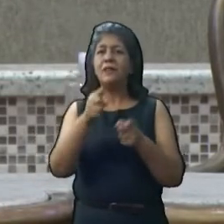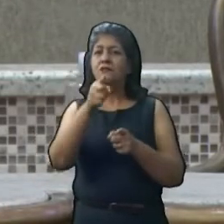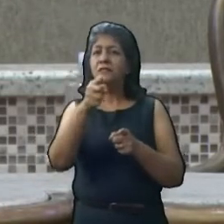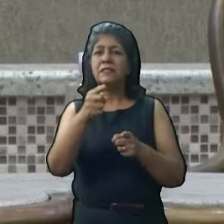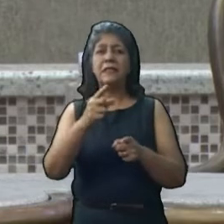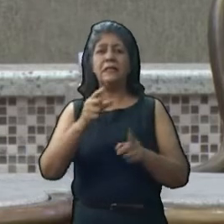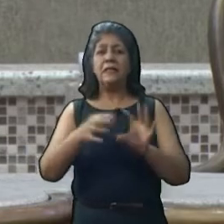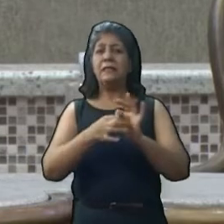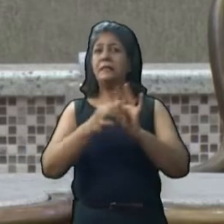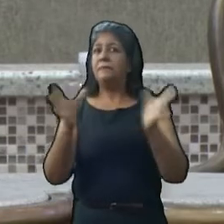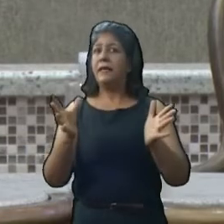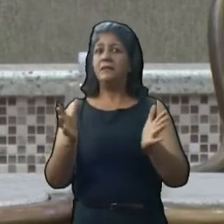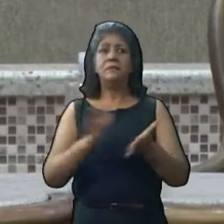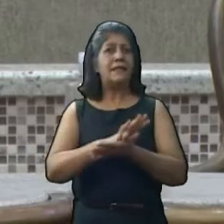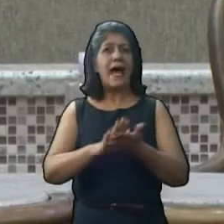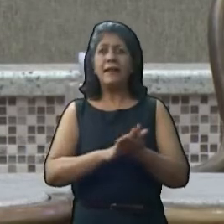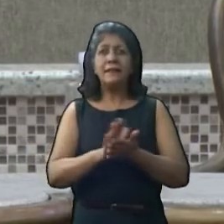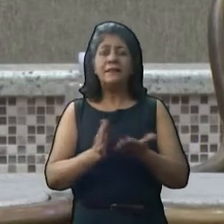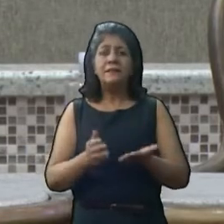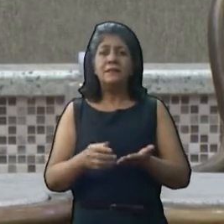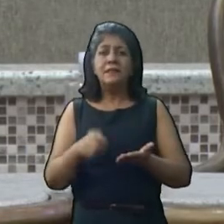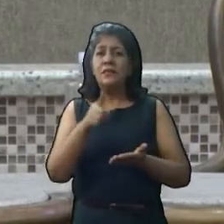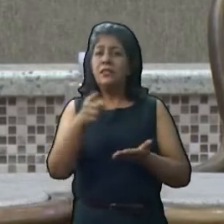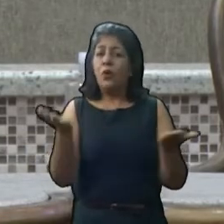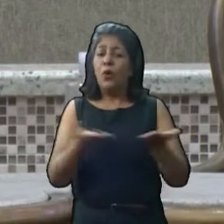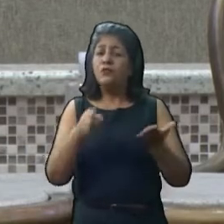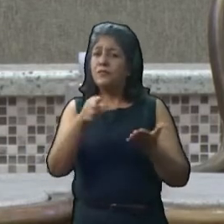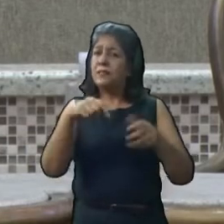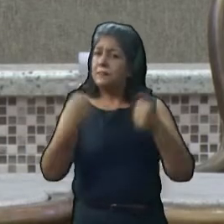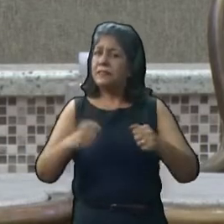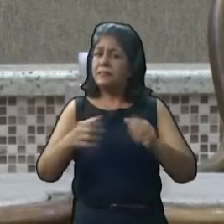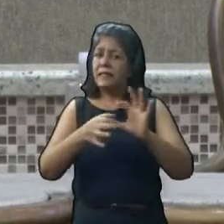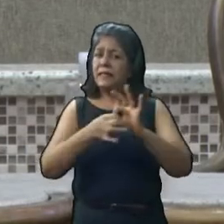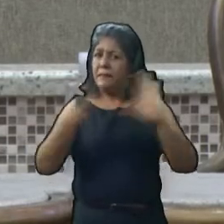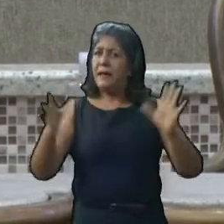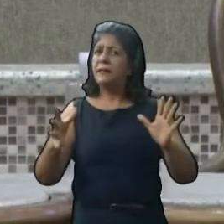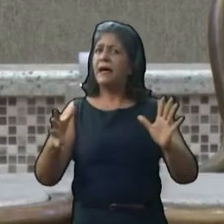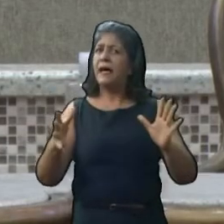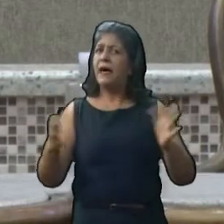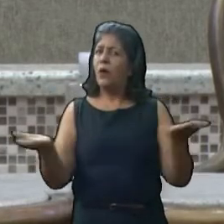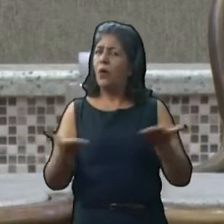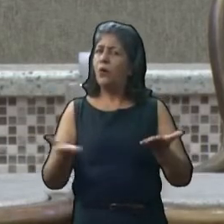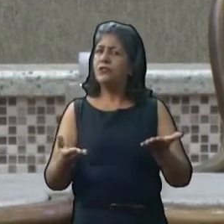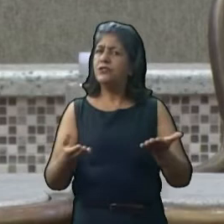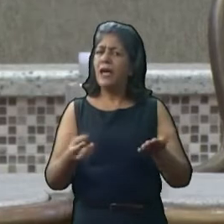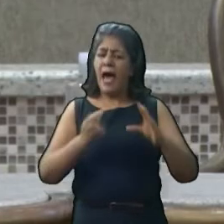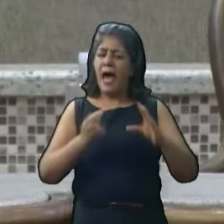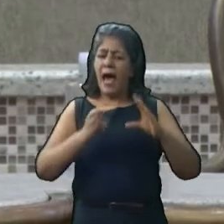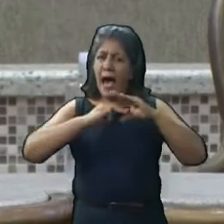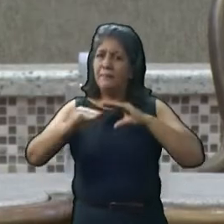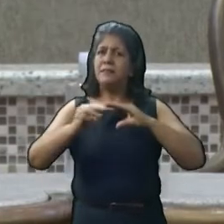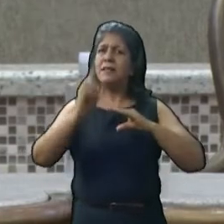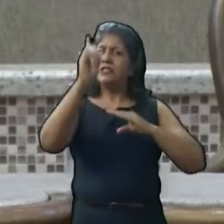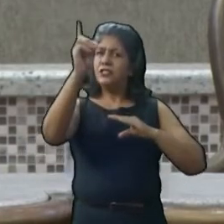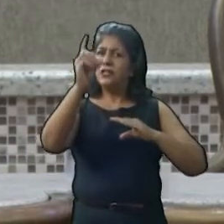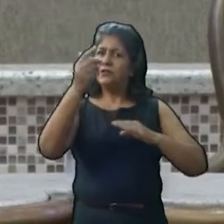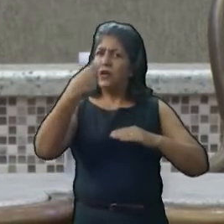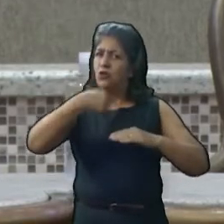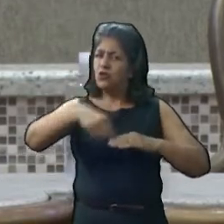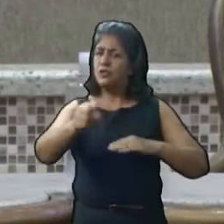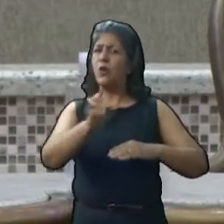precisa uma libertação espiritual na tua vida e o espírito santo que a gente libertaram hoje a mensagem de deus para o teu